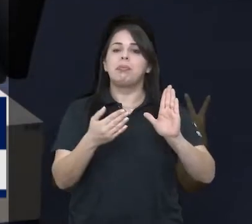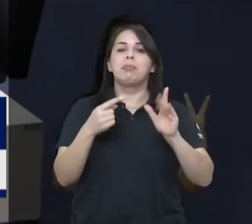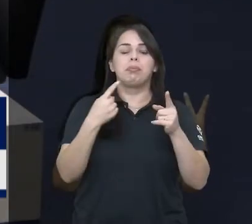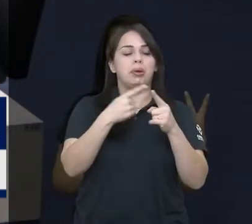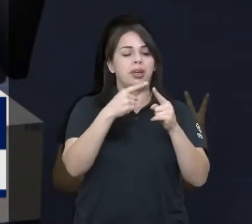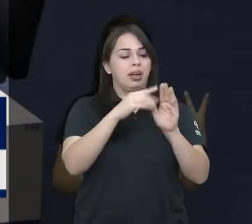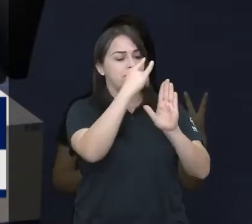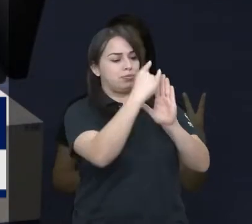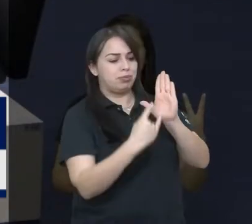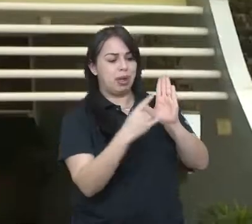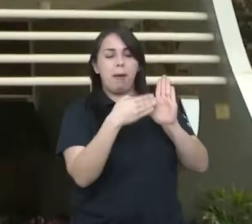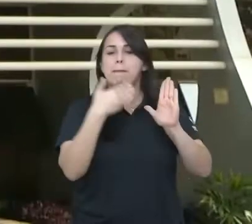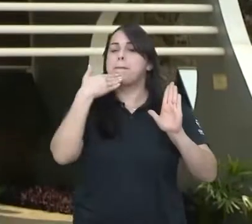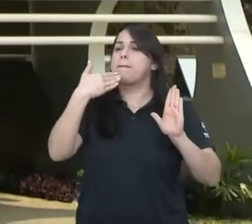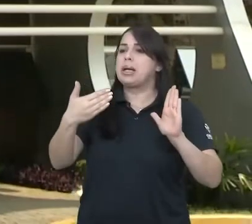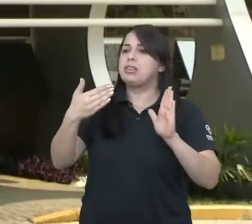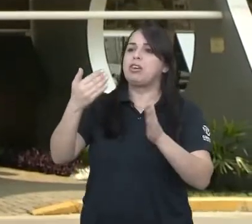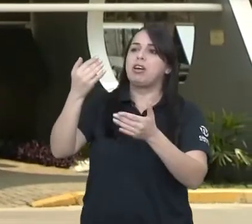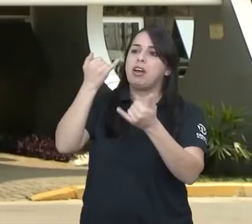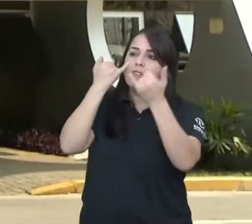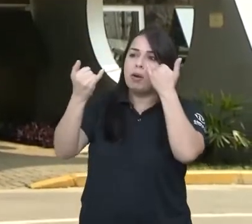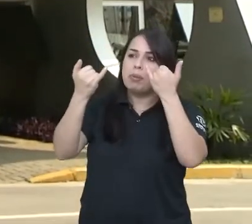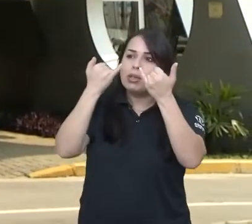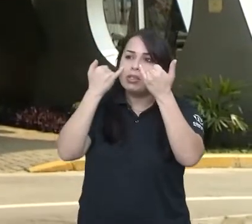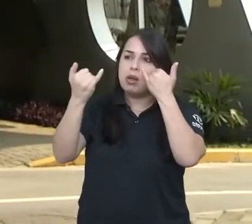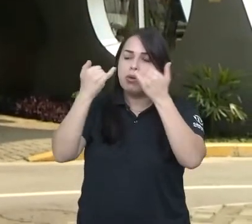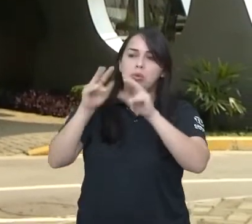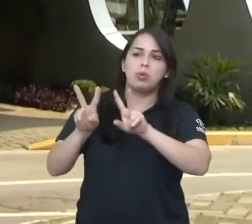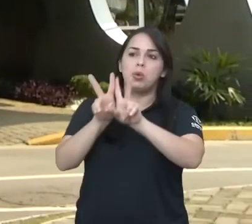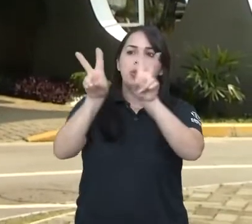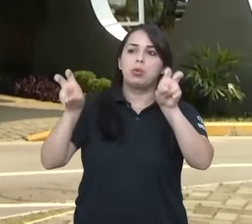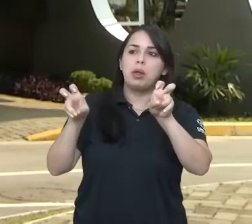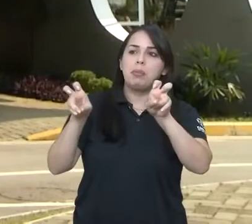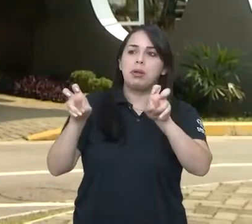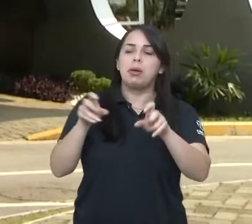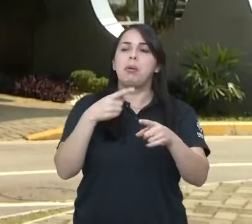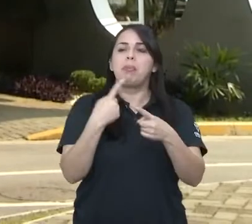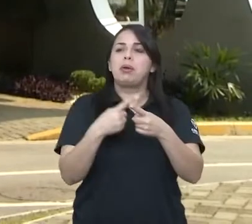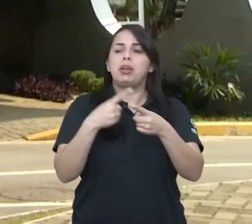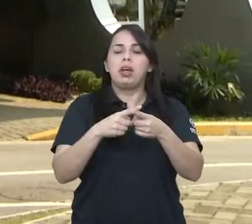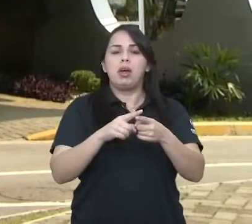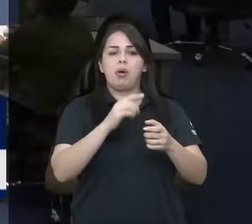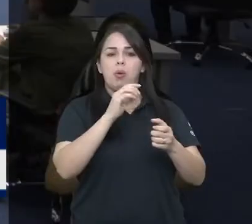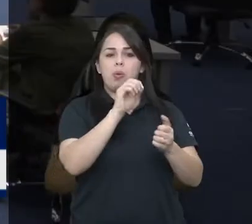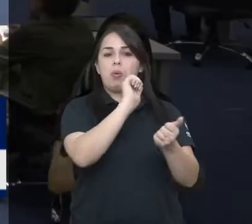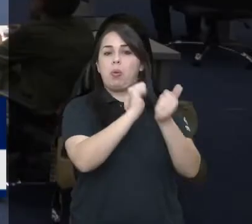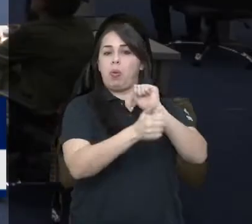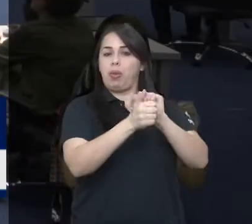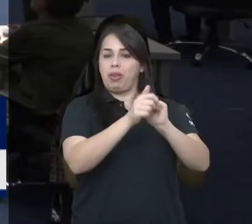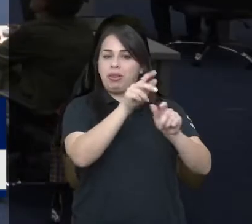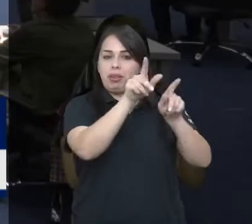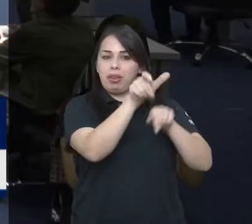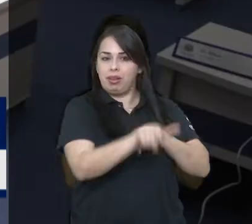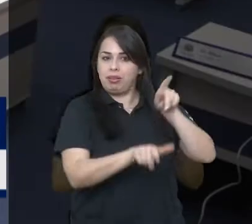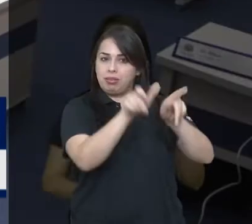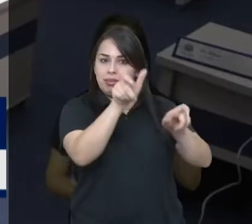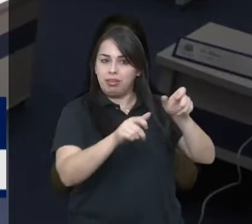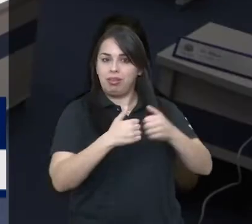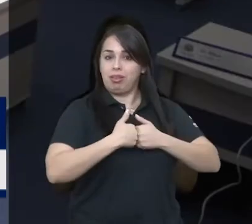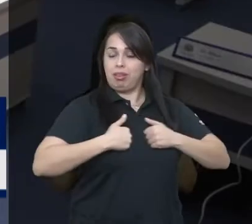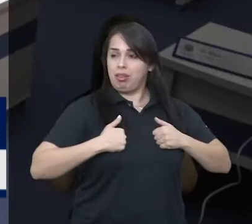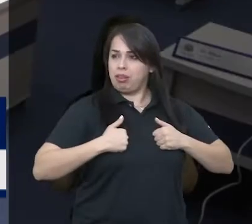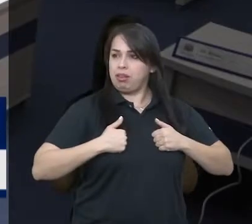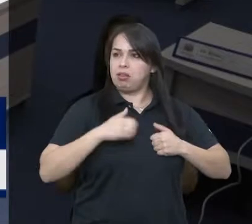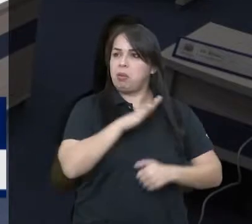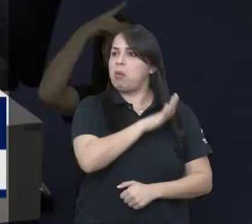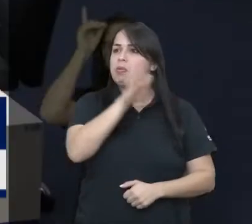requerimento 845, que pedia informações à Secretaria de Esportes e Qualidade de Vida sobre a não participação de